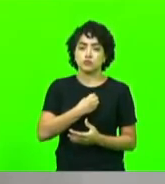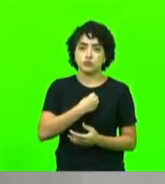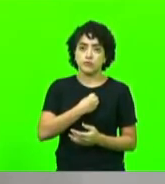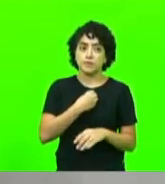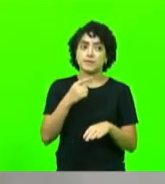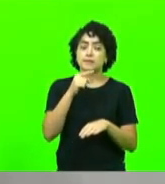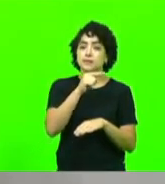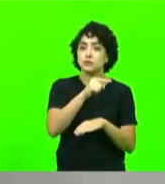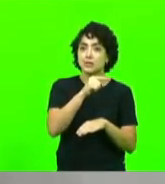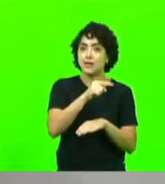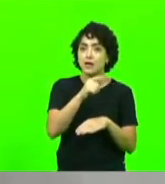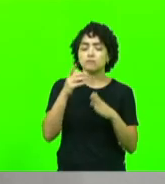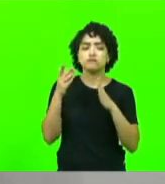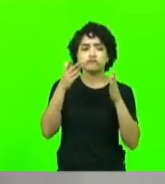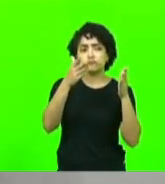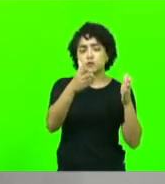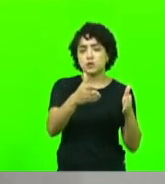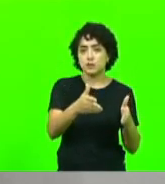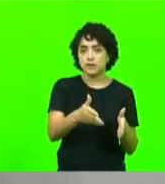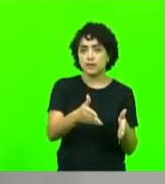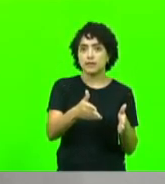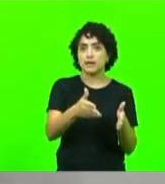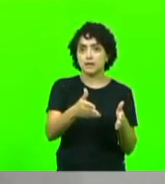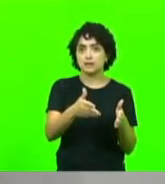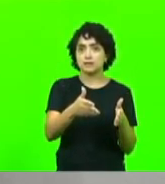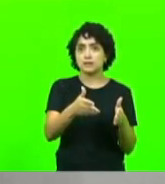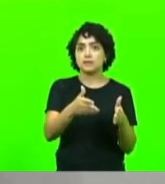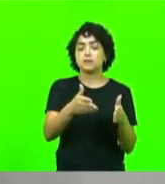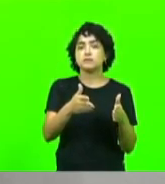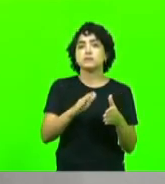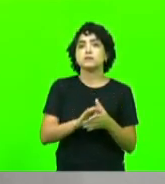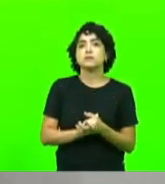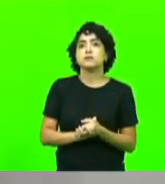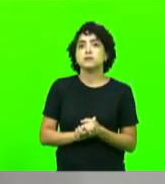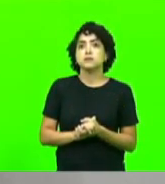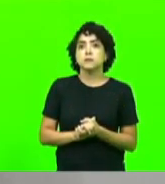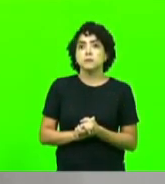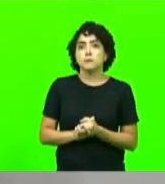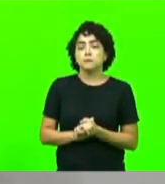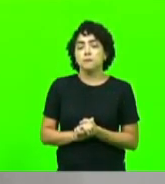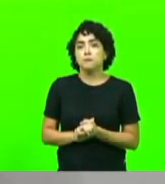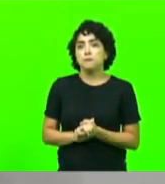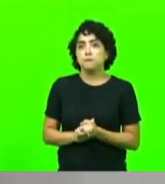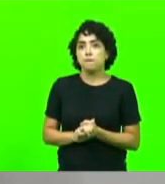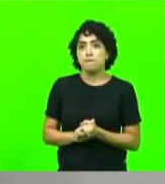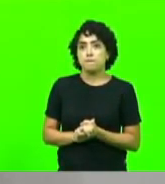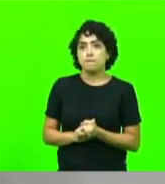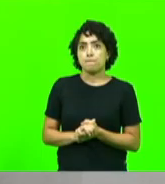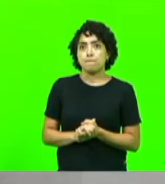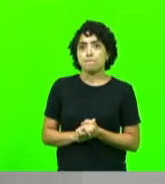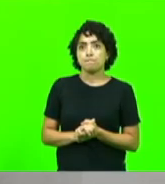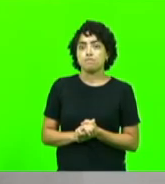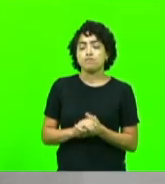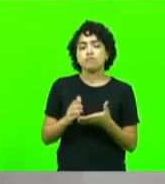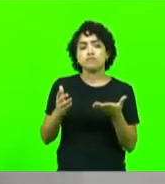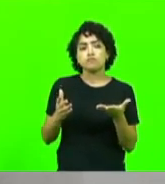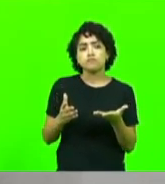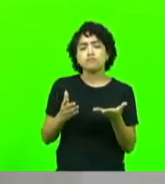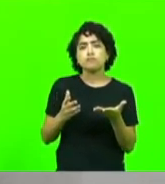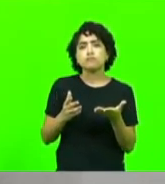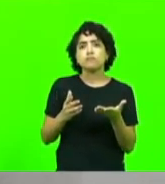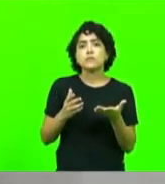Ao chegar neste evento, deputado Sareta, eu me deparei com uma